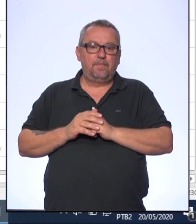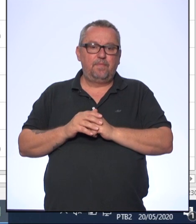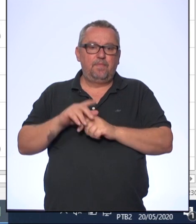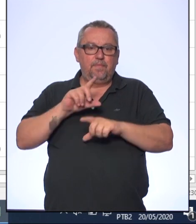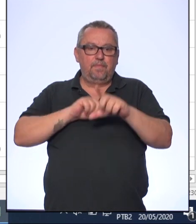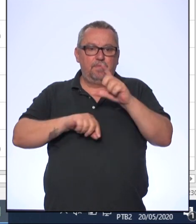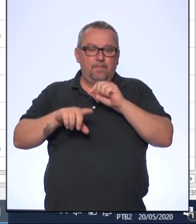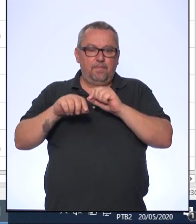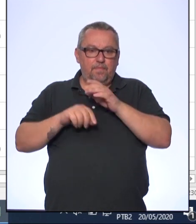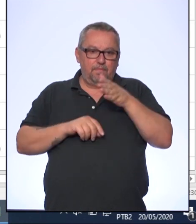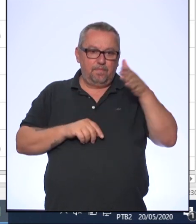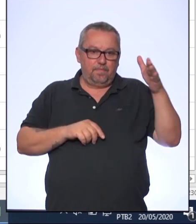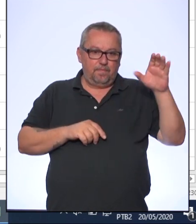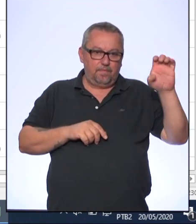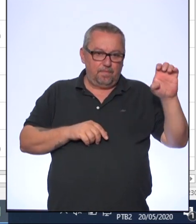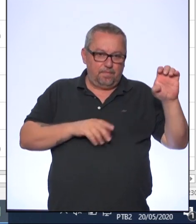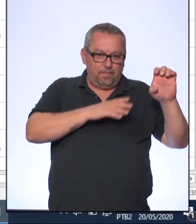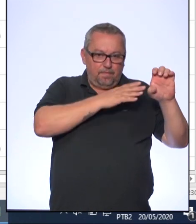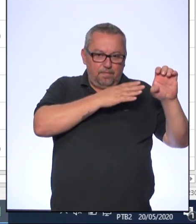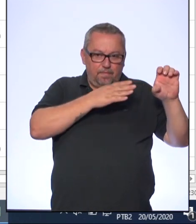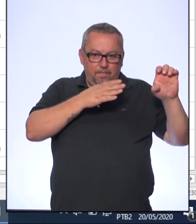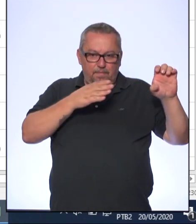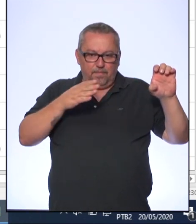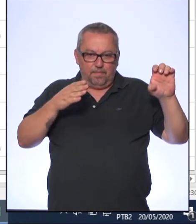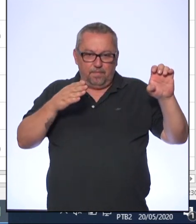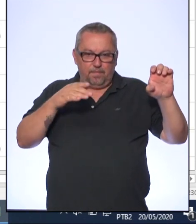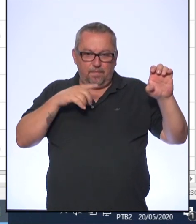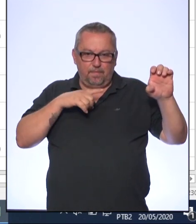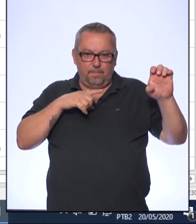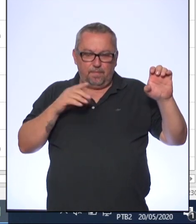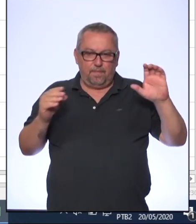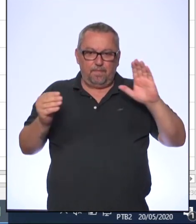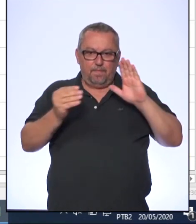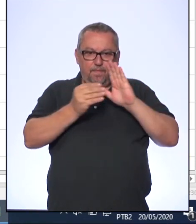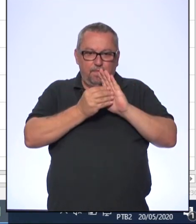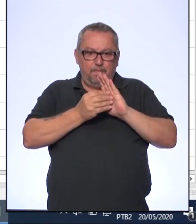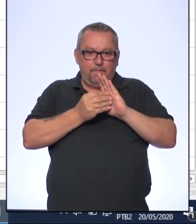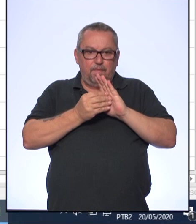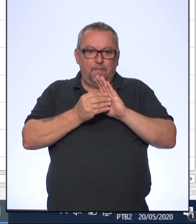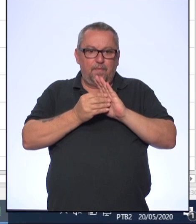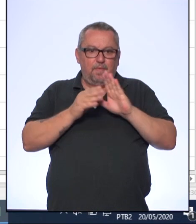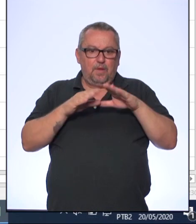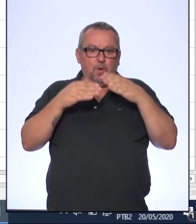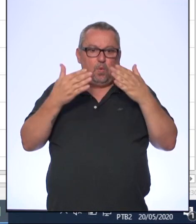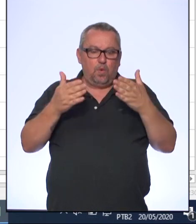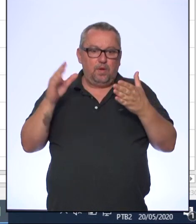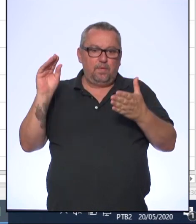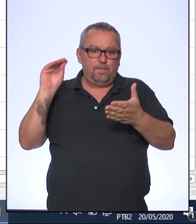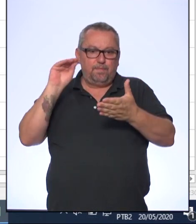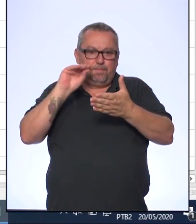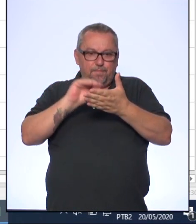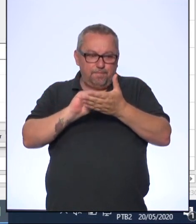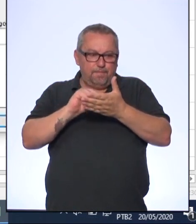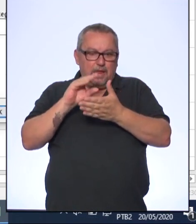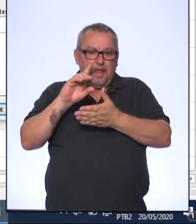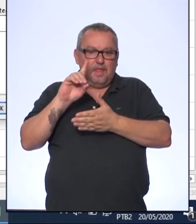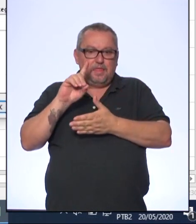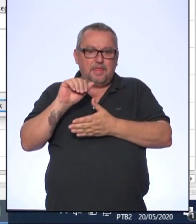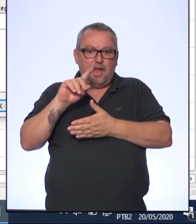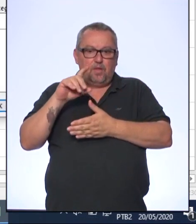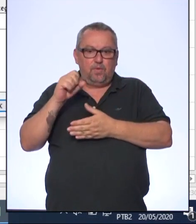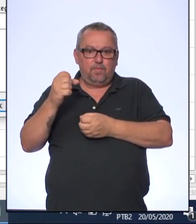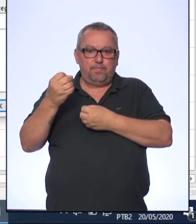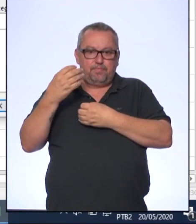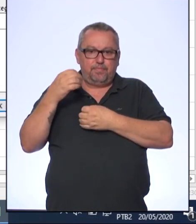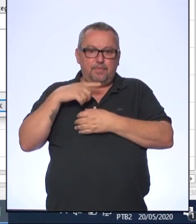da esquerda para a direita, eu vou em selecionar dados. Quando eu clico em selecionar dados, tá